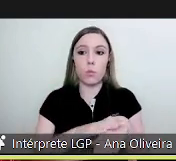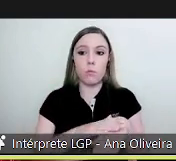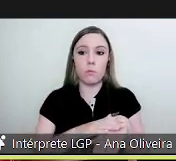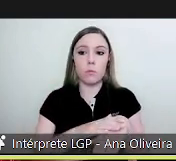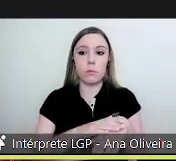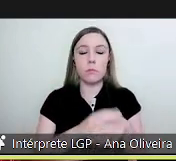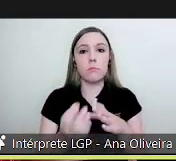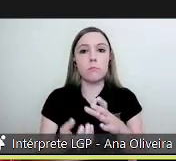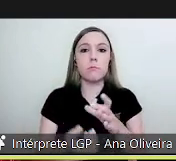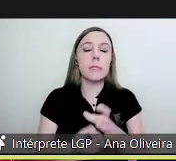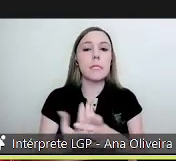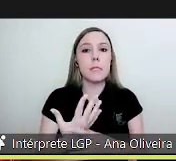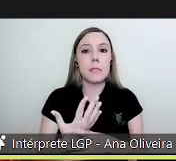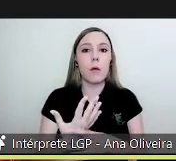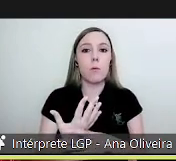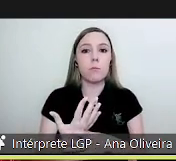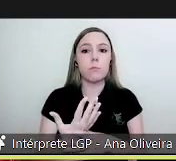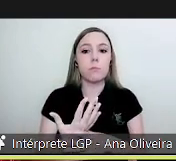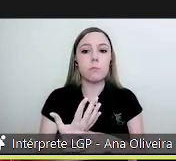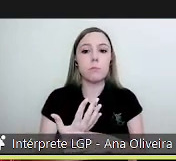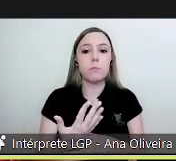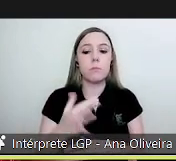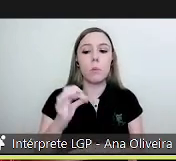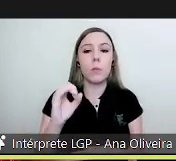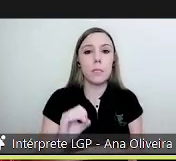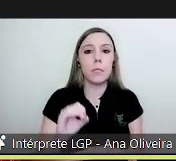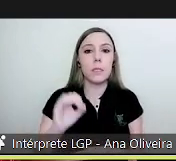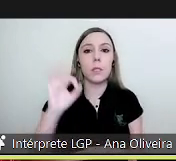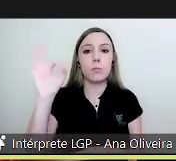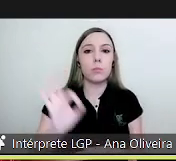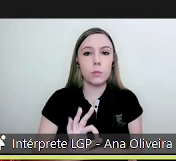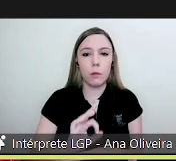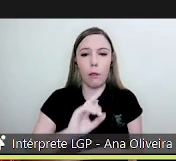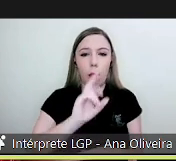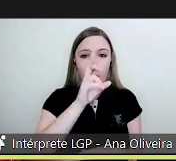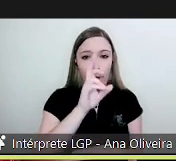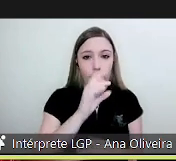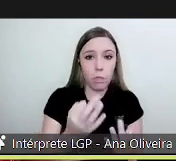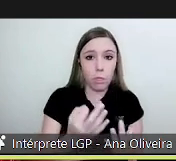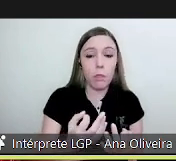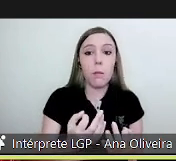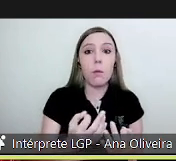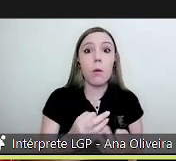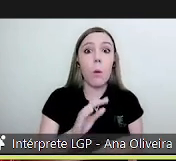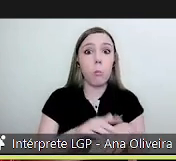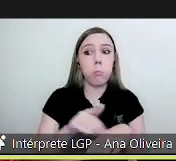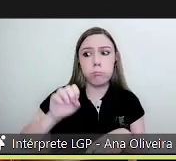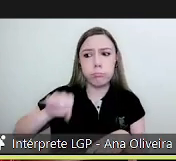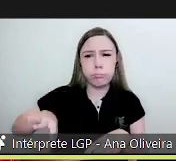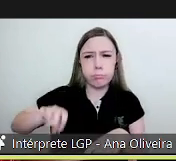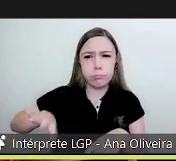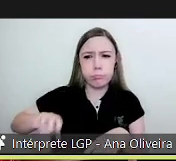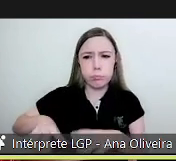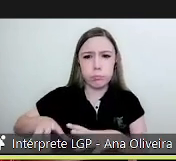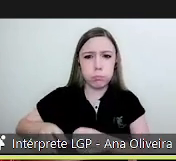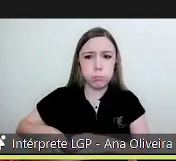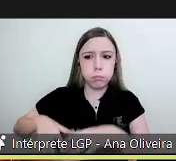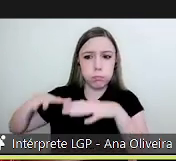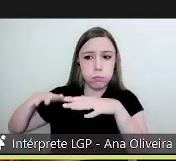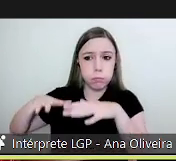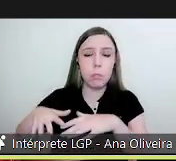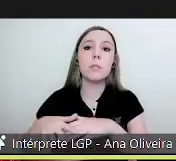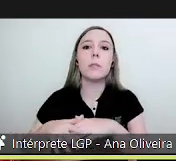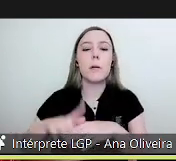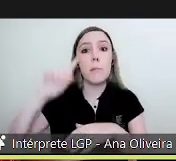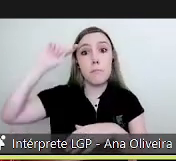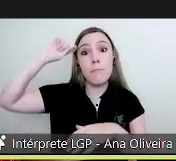pela produção, enfim, de 80% dos gases que mais poluem e causam dano do ponto